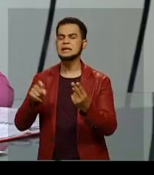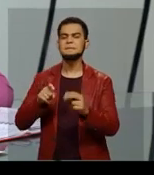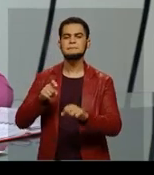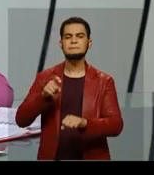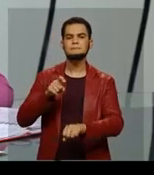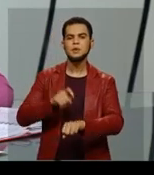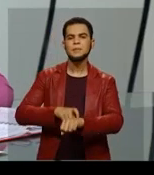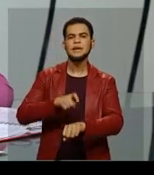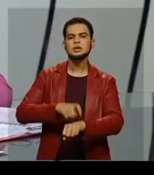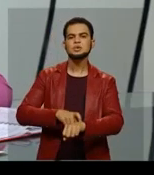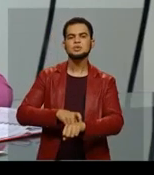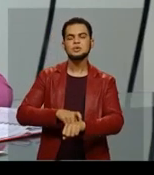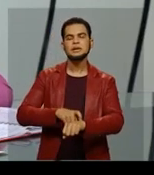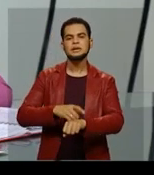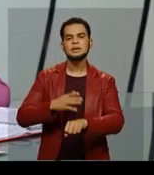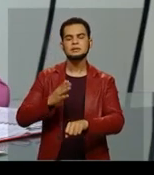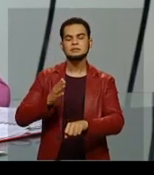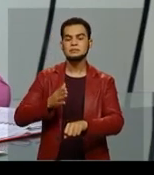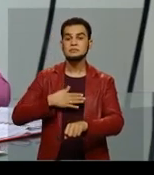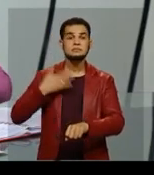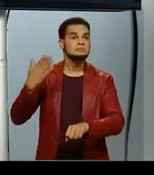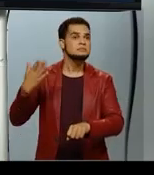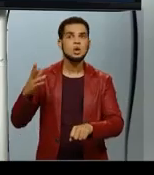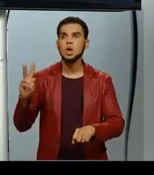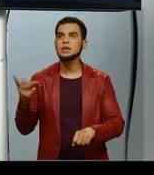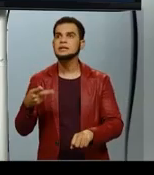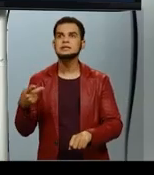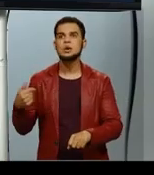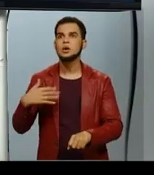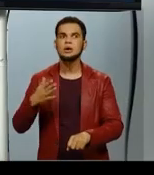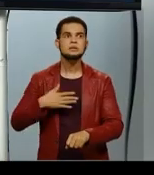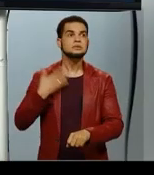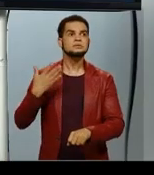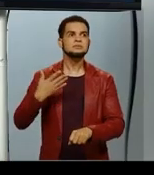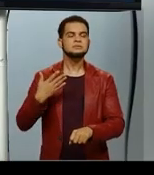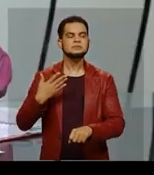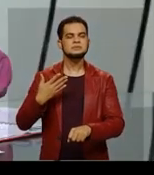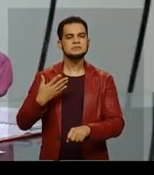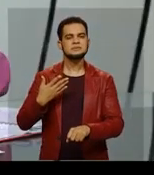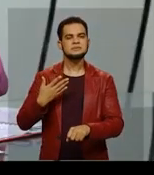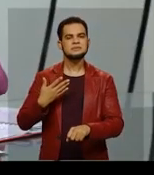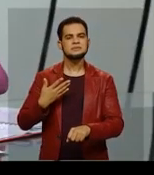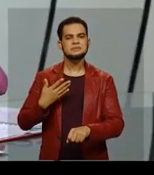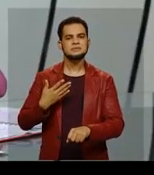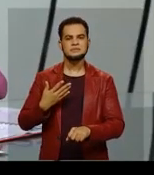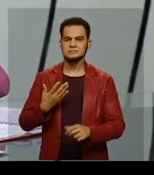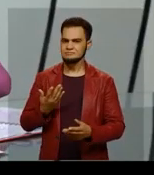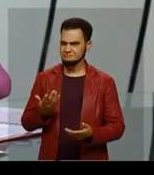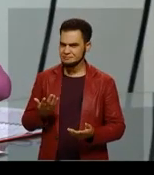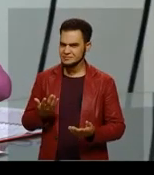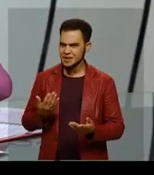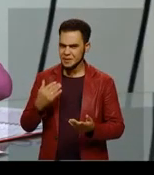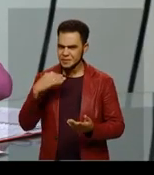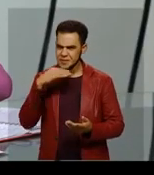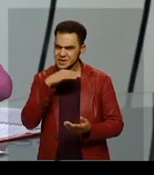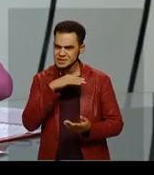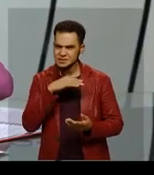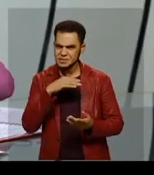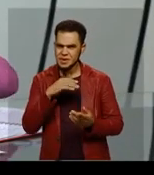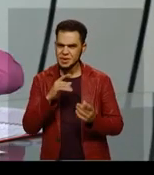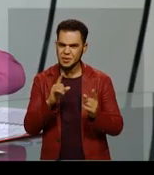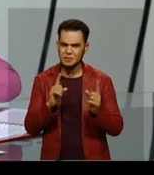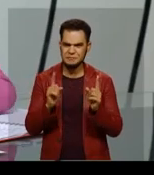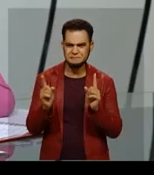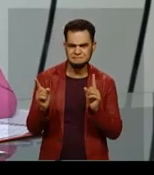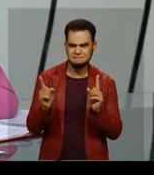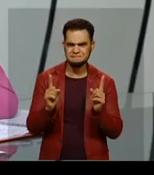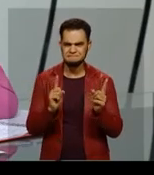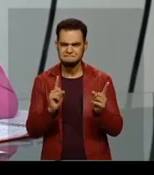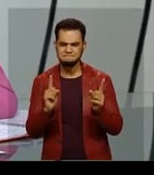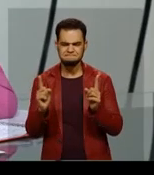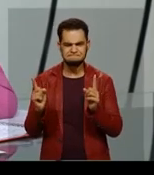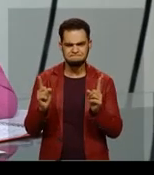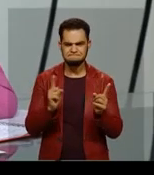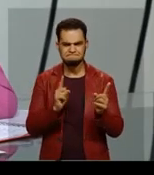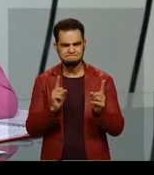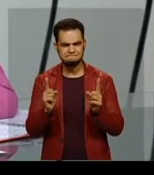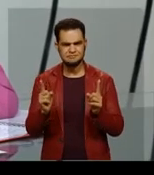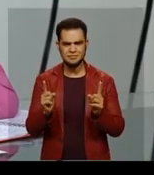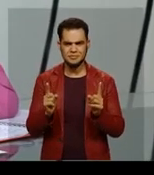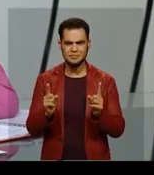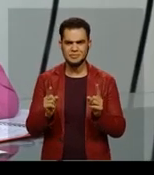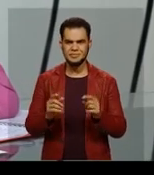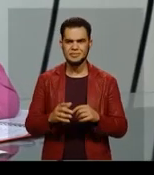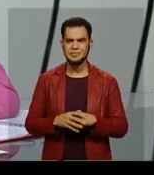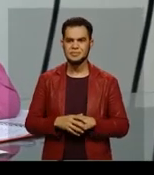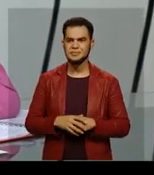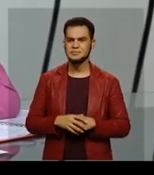Com o que aconteceu? com o que aconteceu àquela hora da noite? Deu para entender aí a ambiguidade? Olha só, por quê?